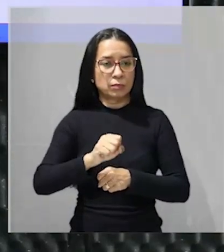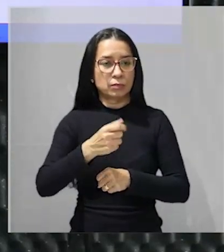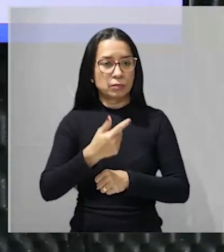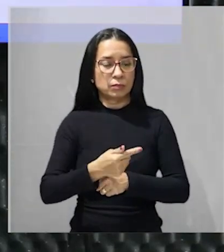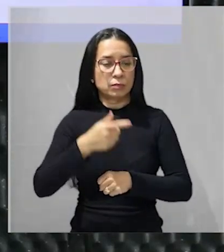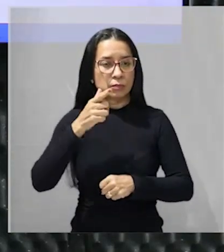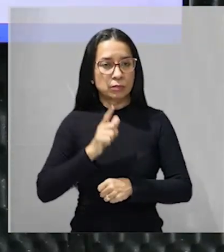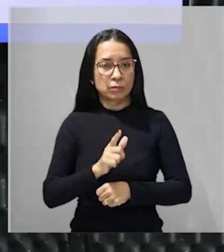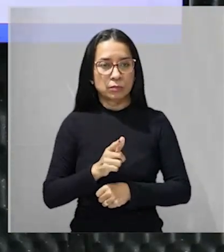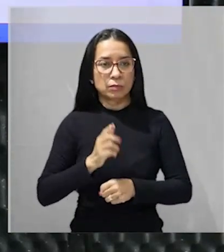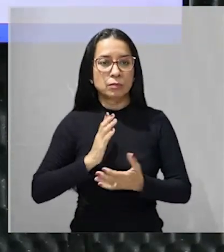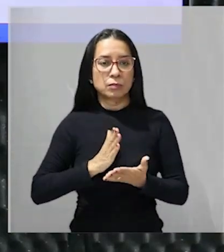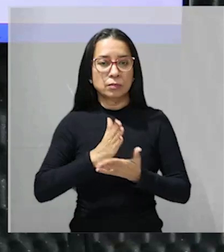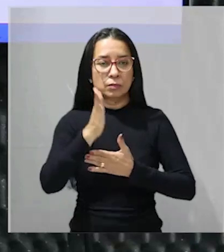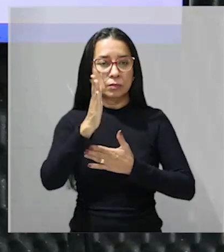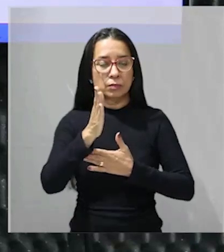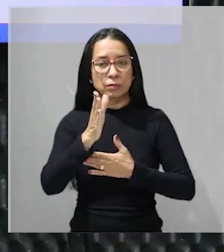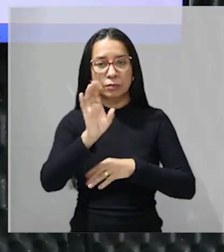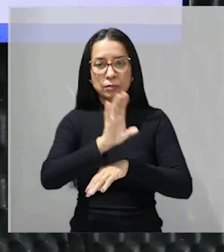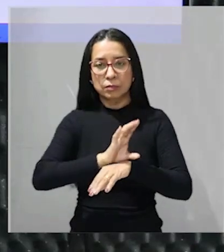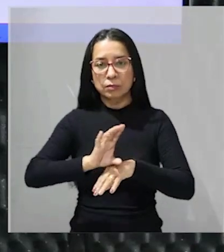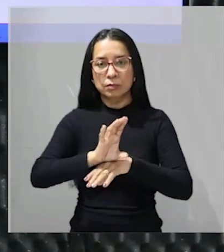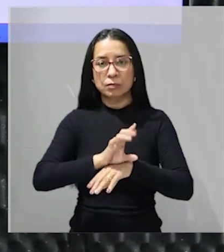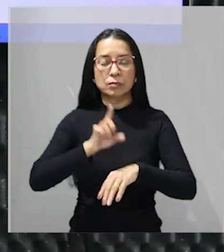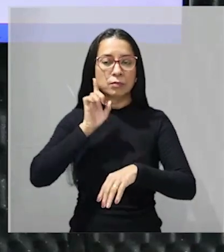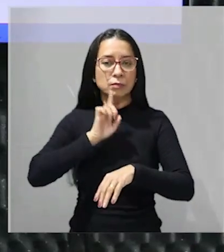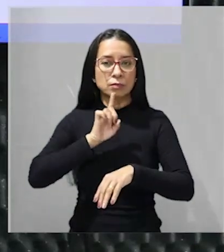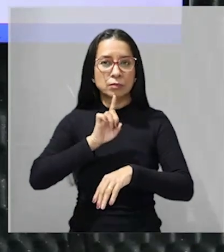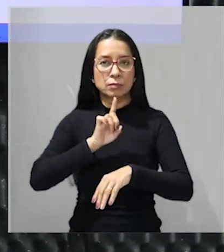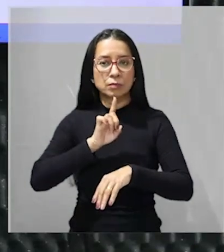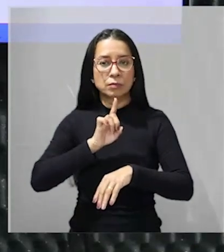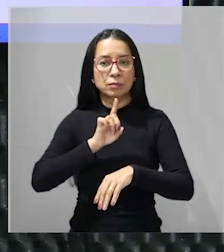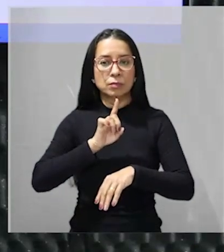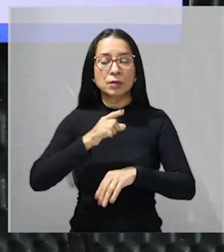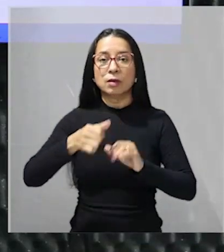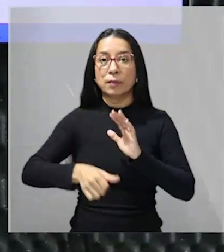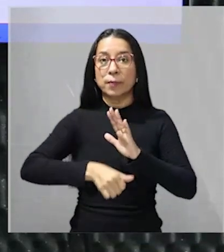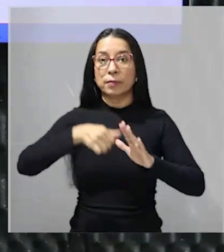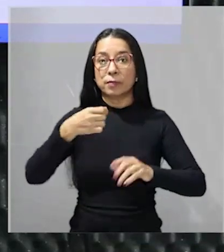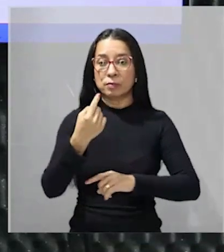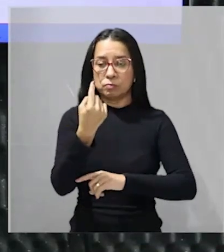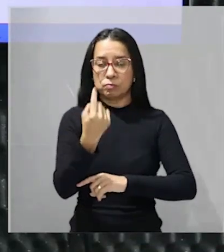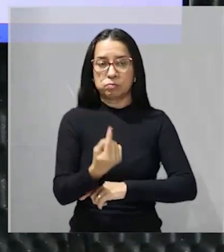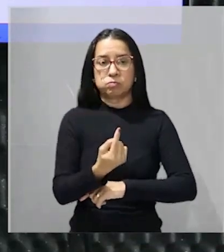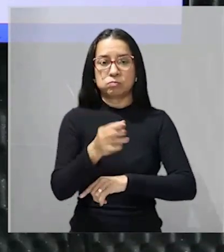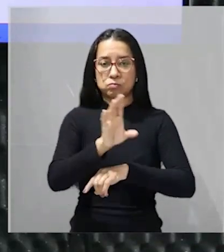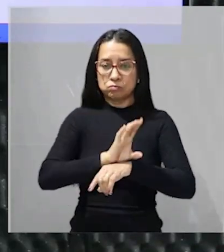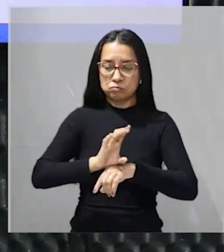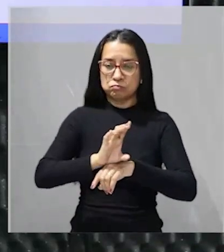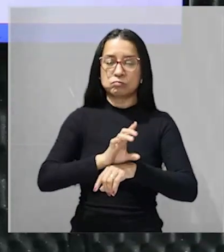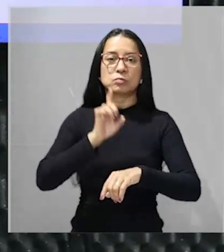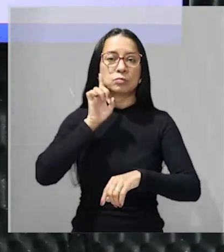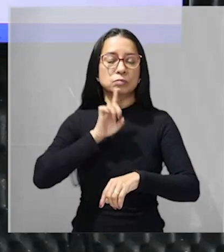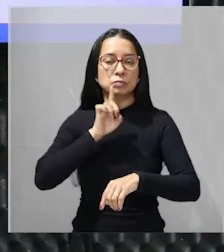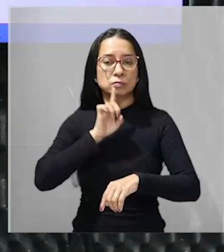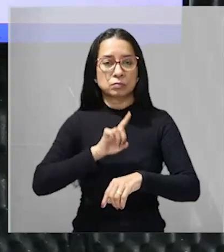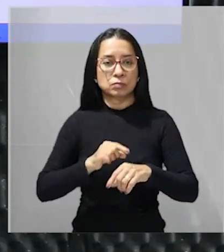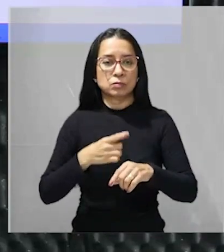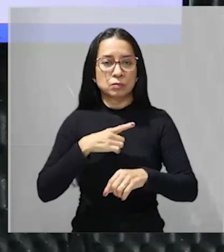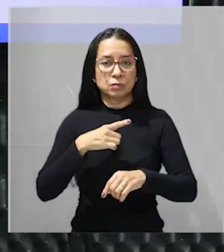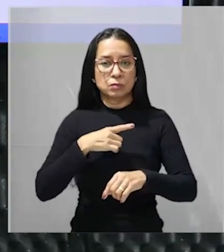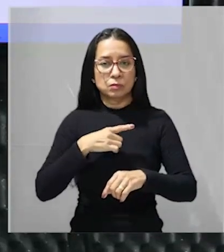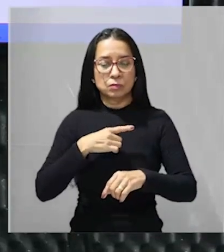constituição norte-americana que por sinal é a primeira e única constituição dos Estados Unidos o que eles vão ter daqui